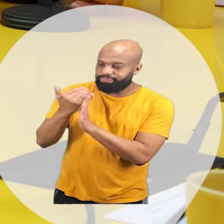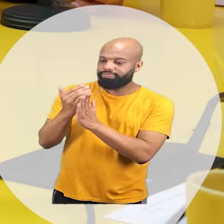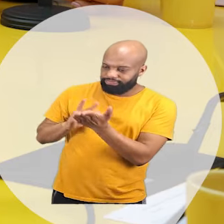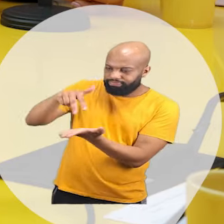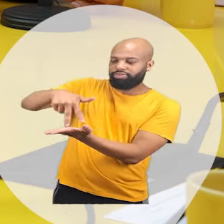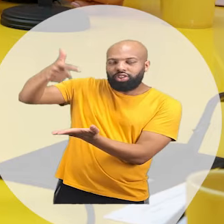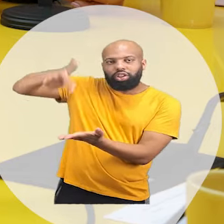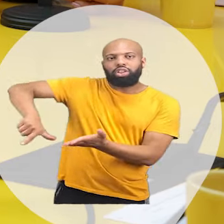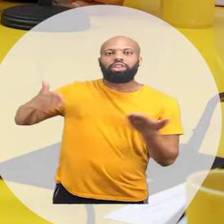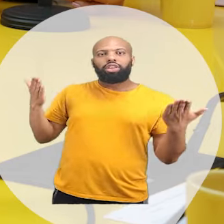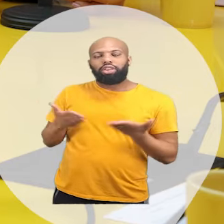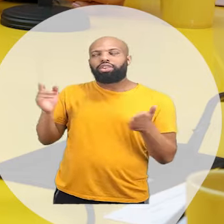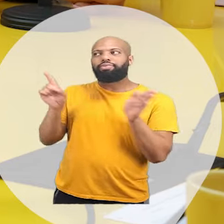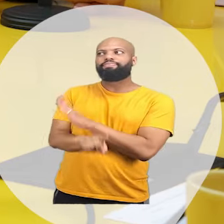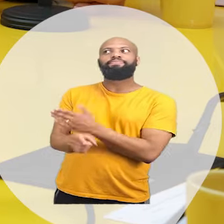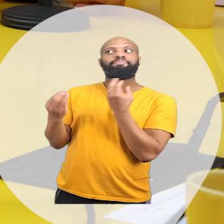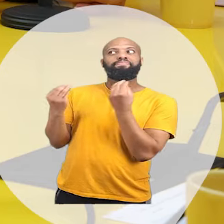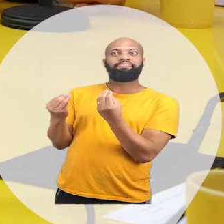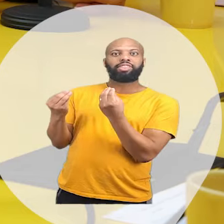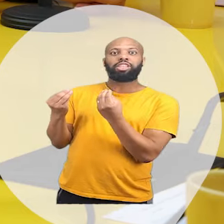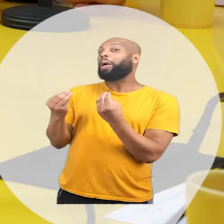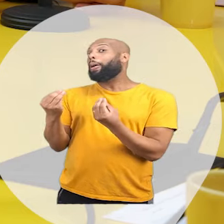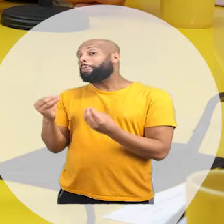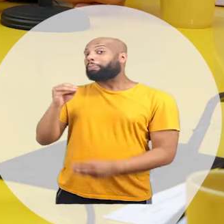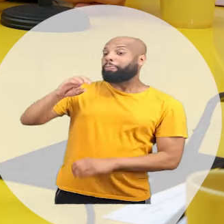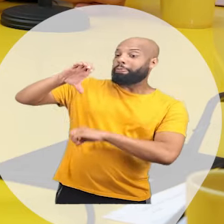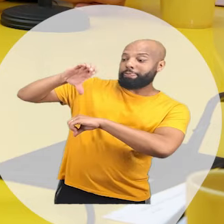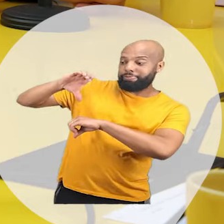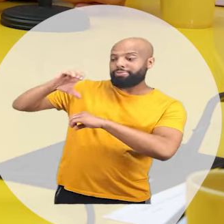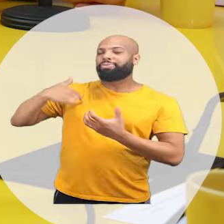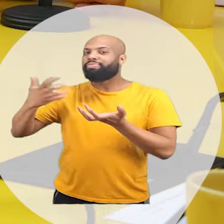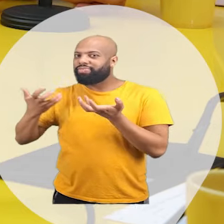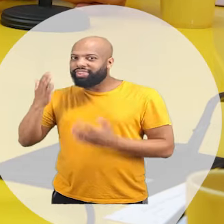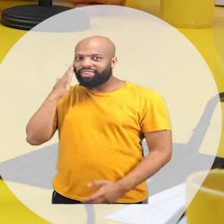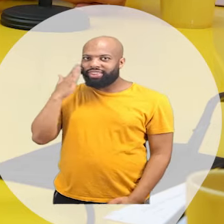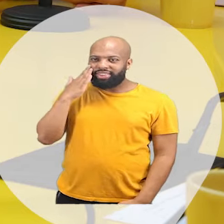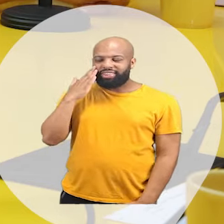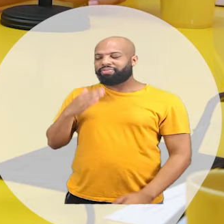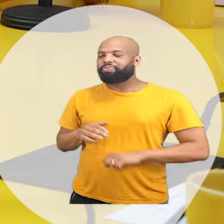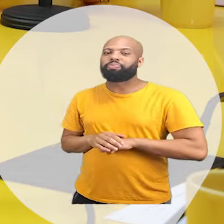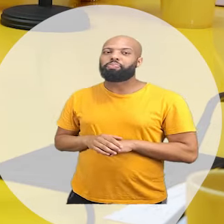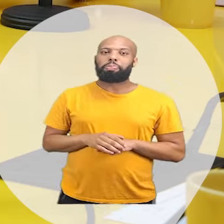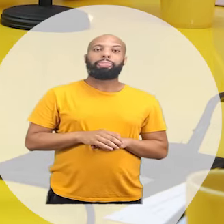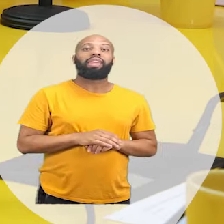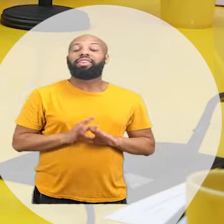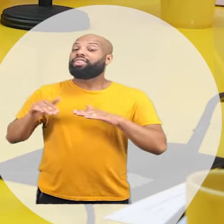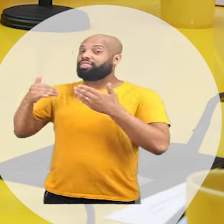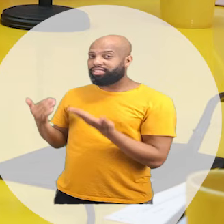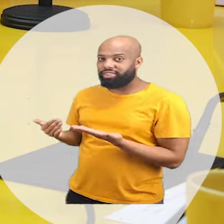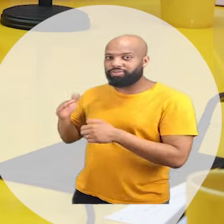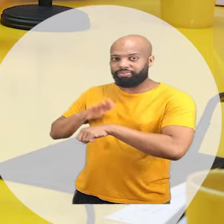se reerguer então a gente ficou agora veio essa pergunta a gente tá curioso tem como replicar o seu modelo de negócio então